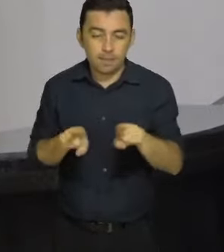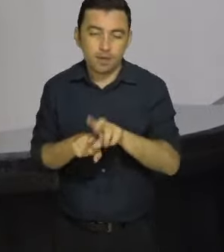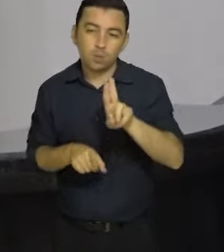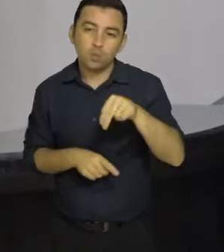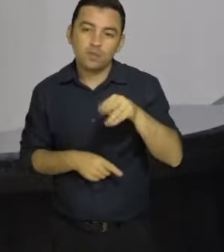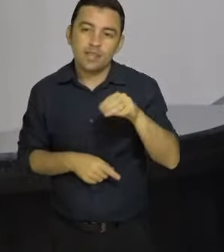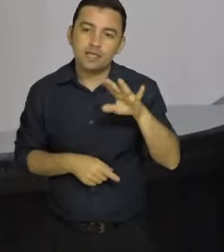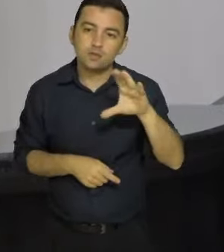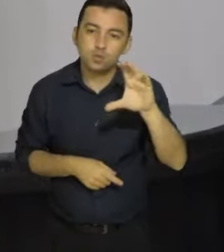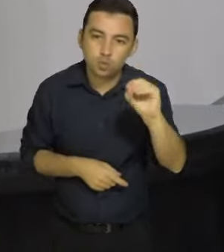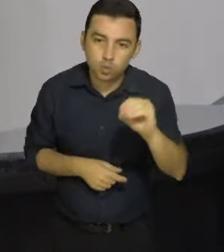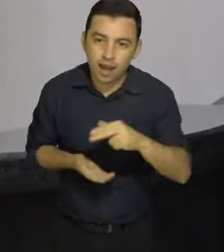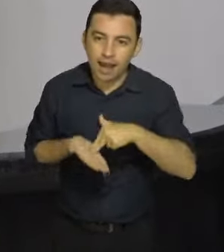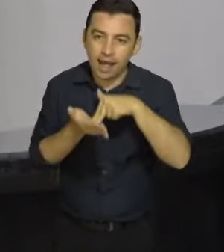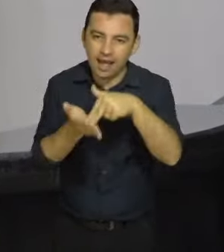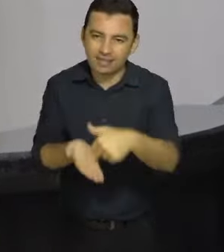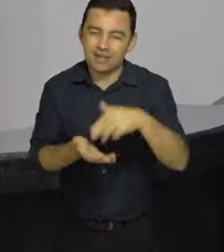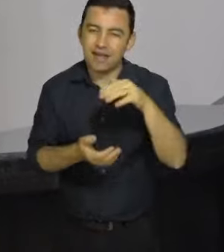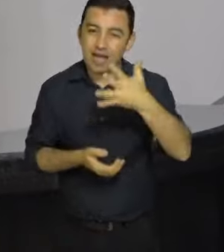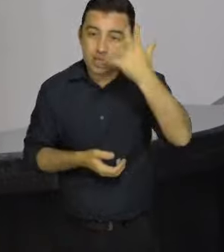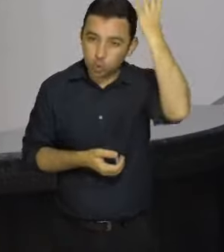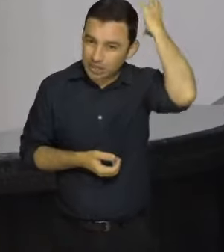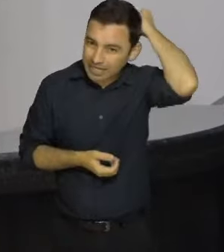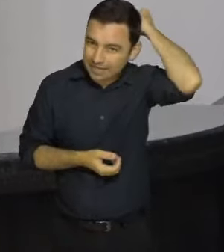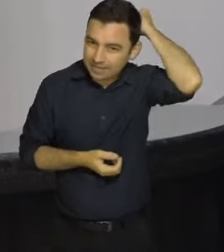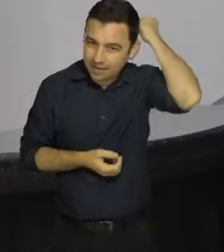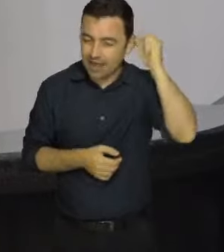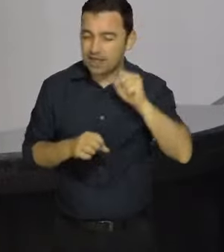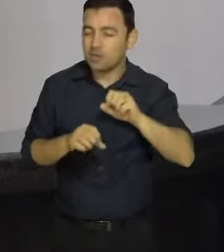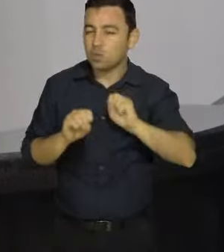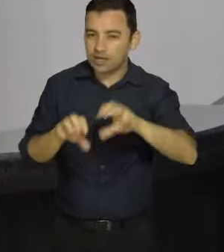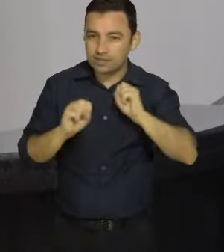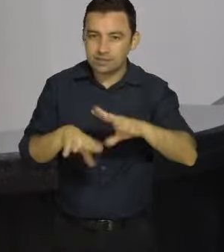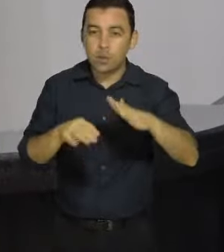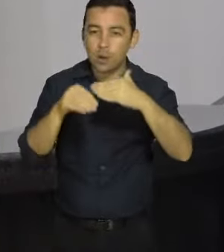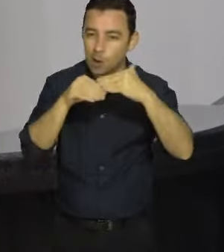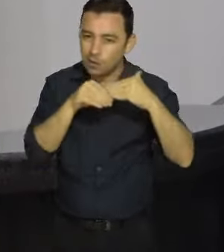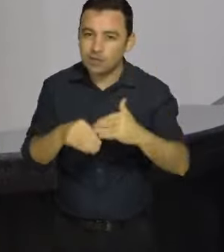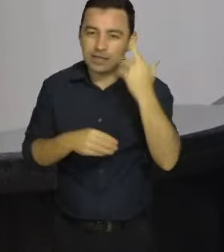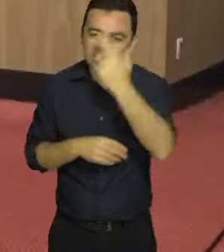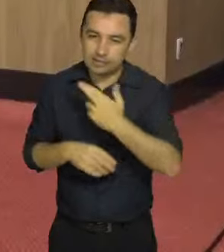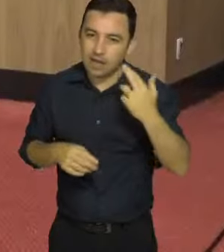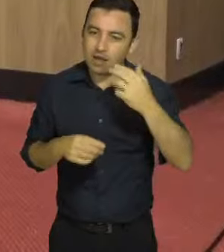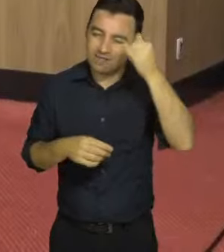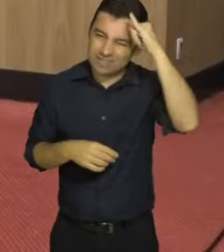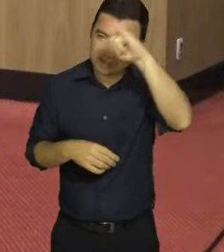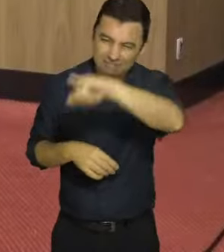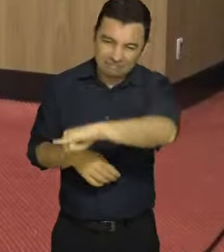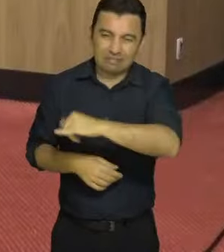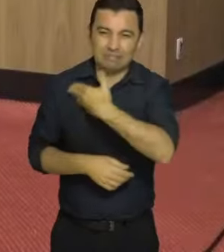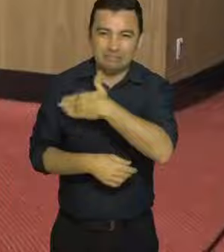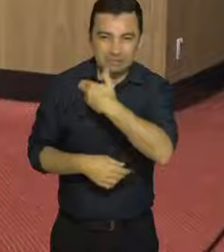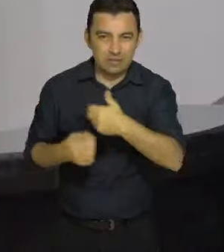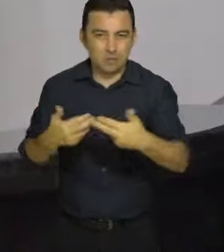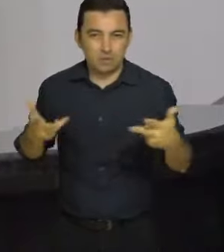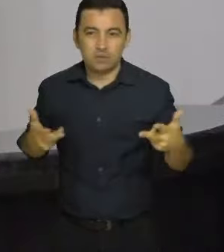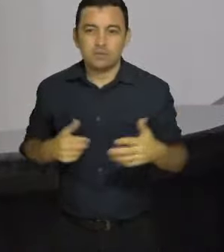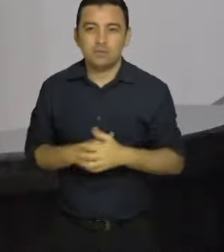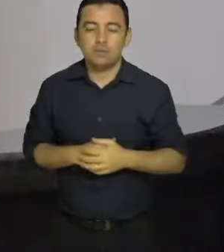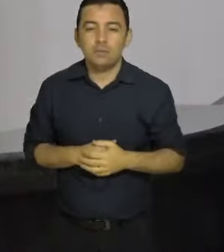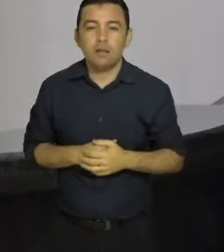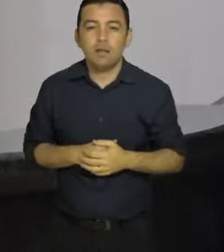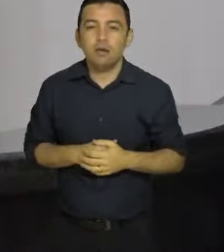projeto Cátedra Antonieta de Barros, Educação para a Igualdade Racial e Combate ao Racismo. Há muito trabalho